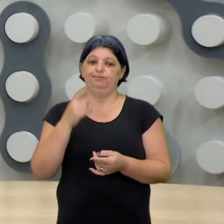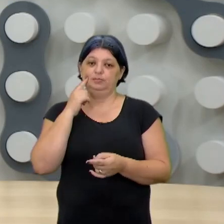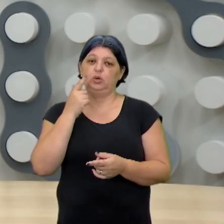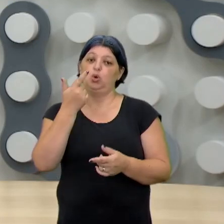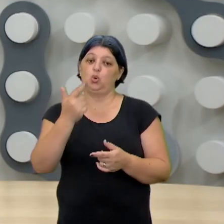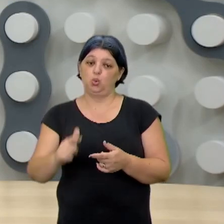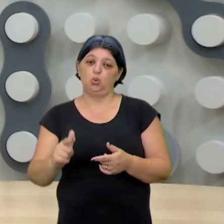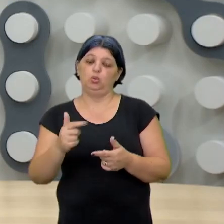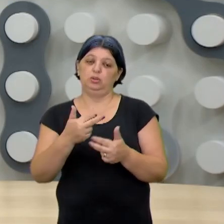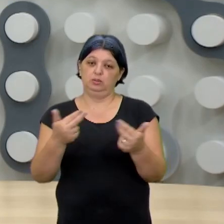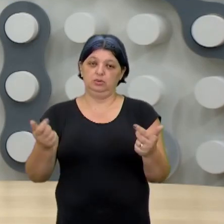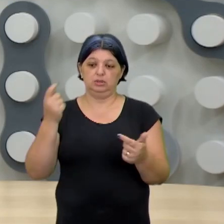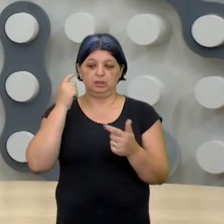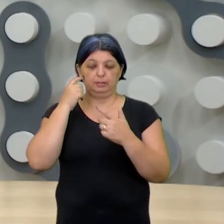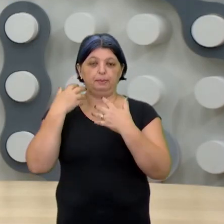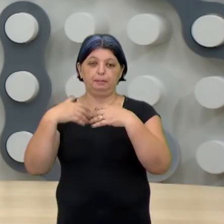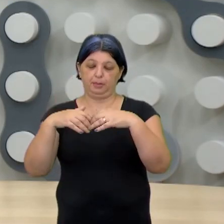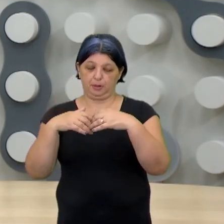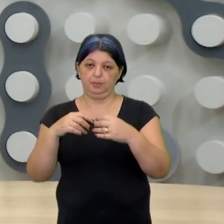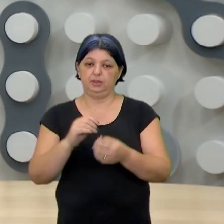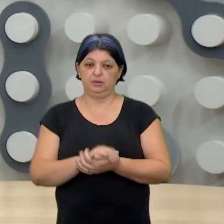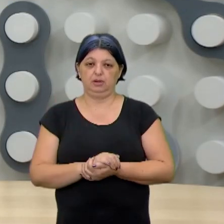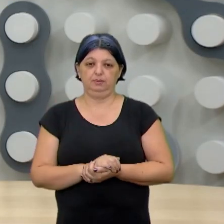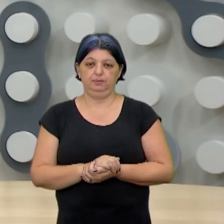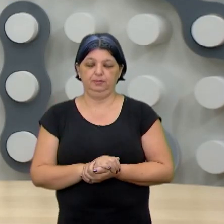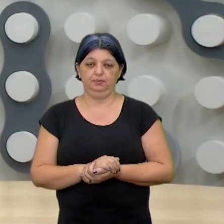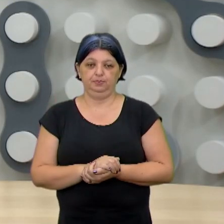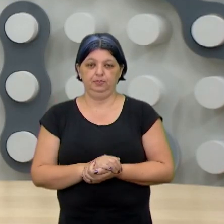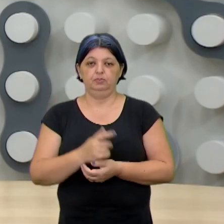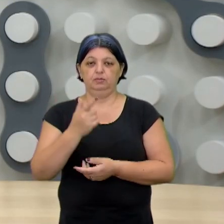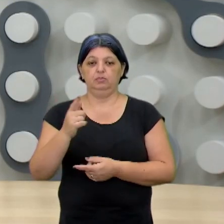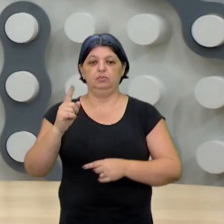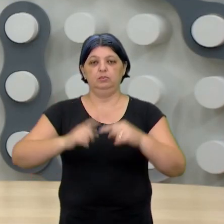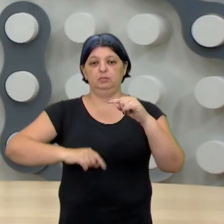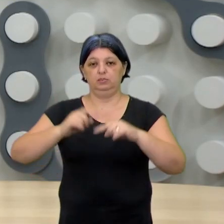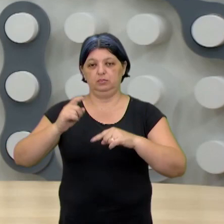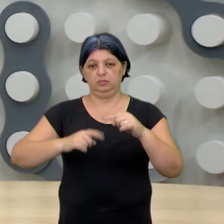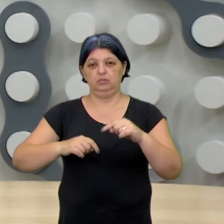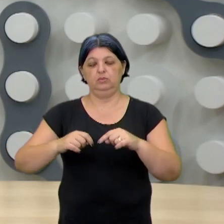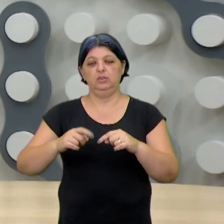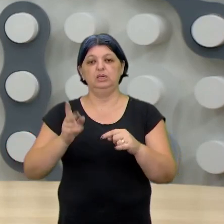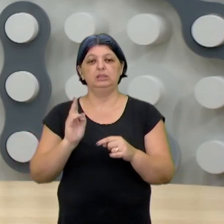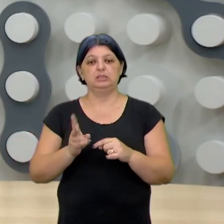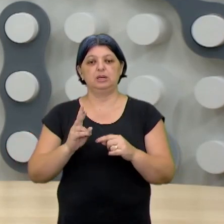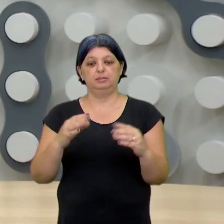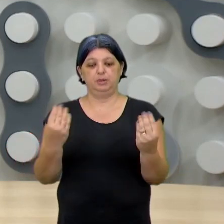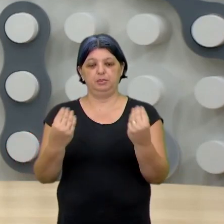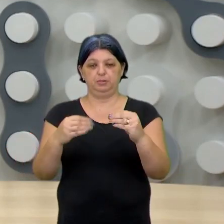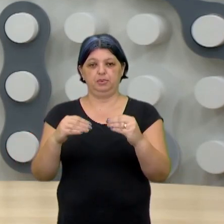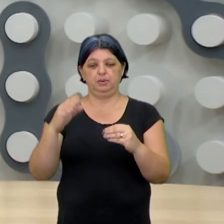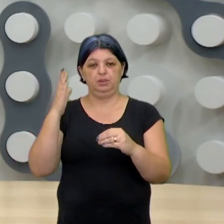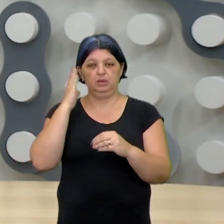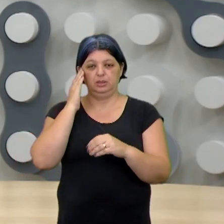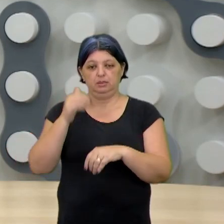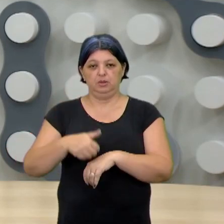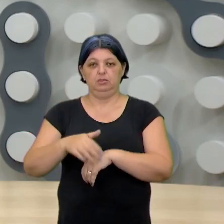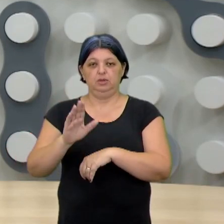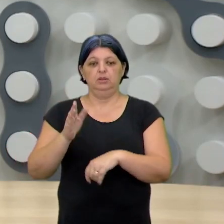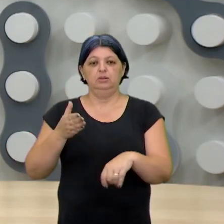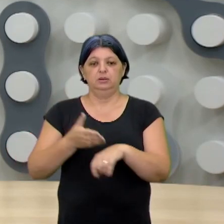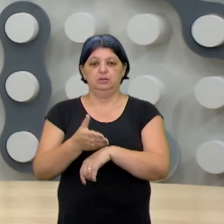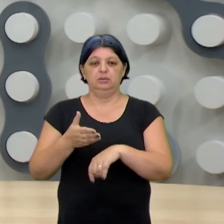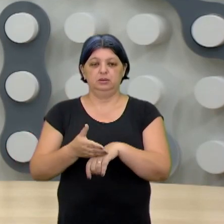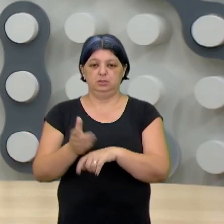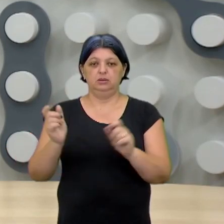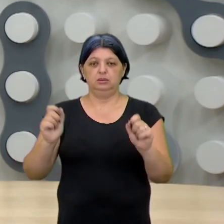que a gente coloca para vocês, tá bom? Então, sempre eu vou colocar no material esse Saiba Mais, para que vocês possam ter acesso